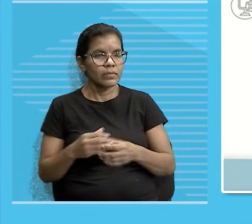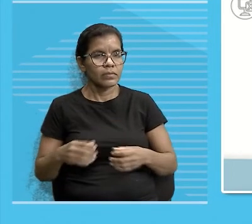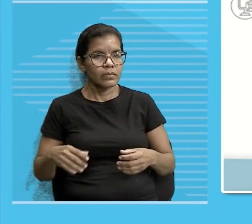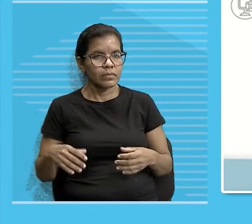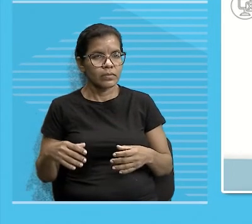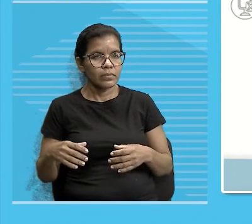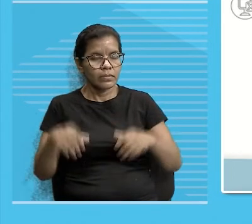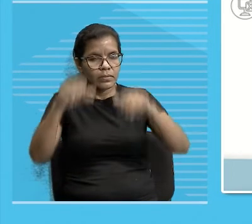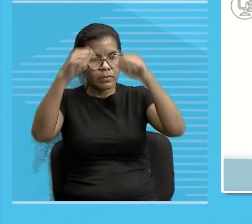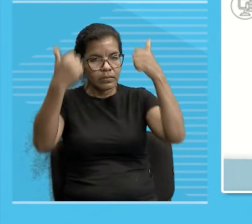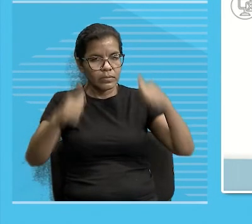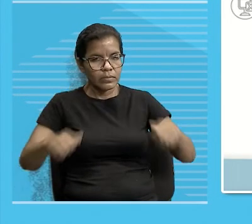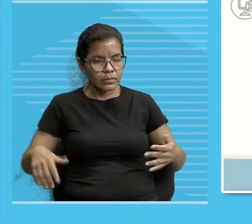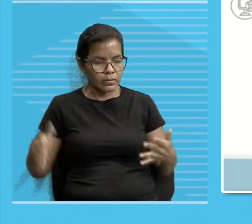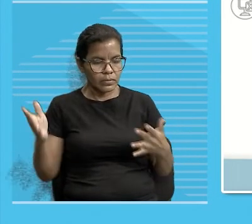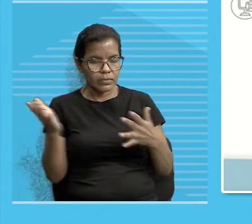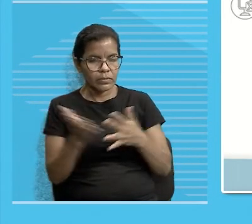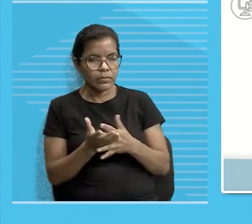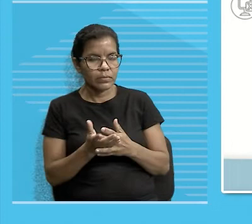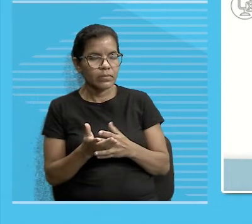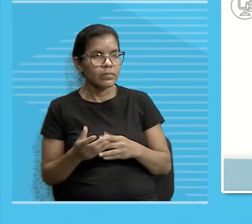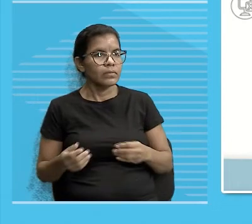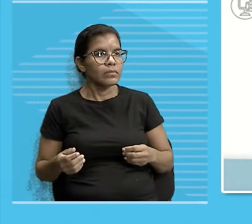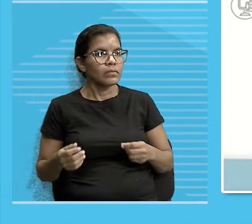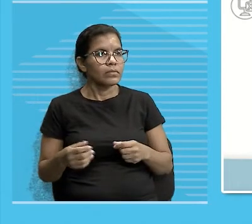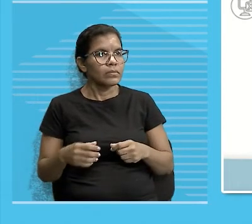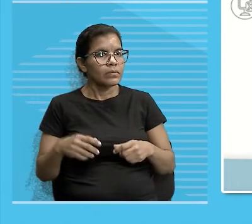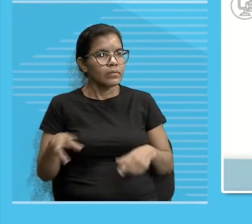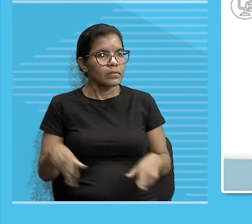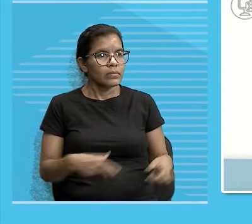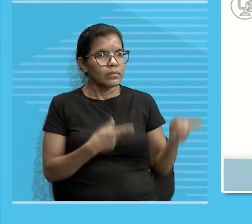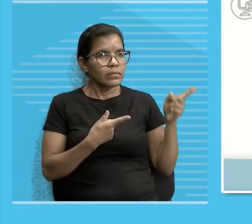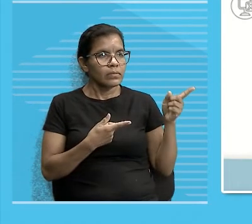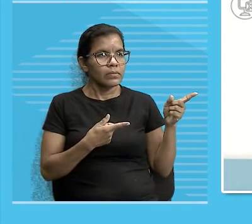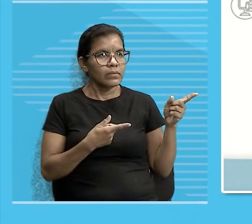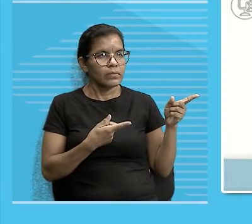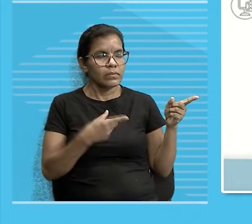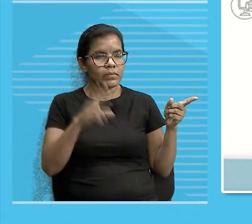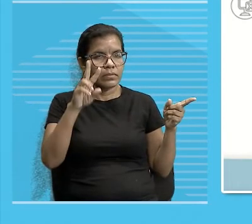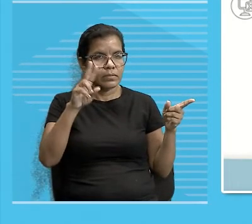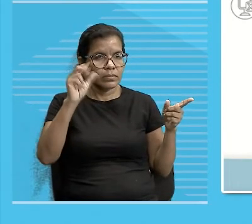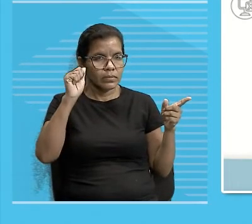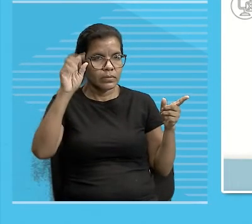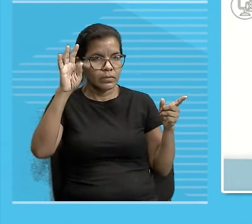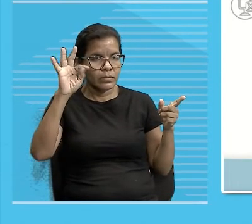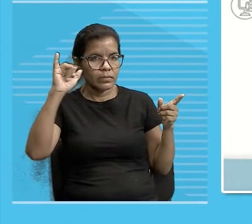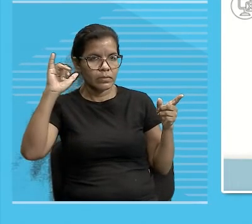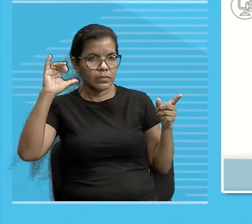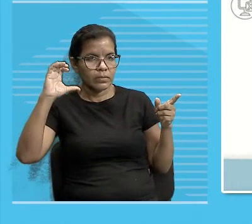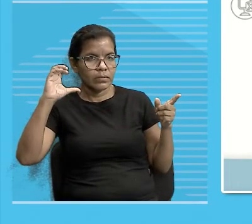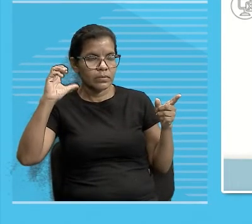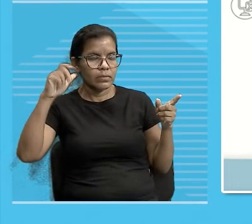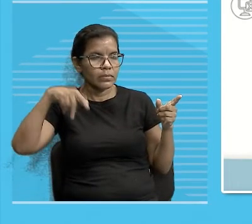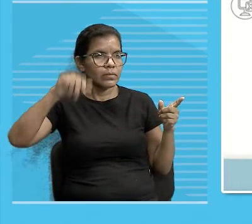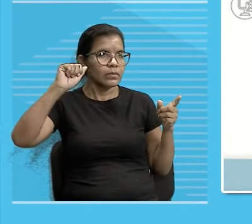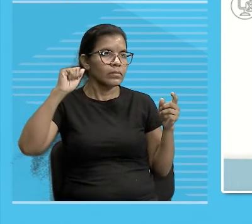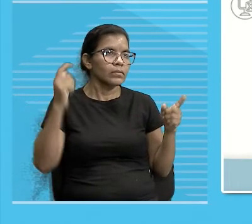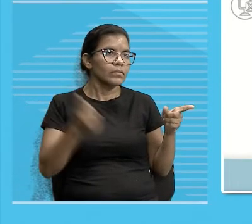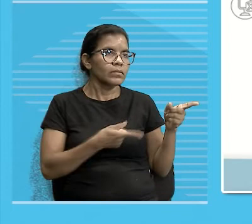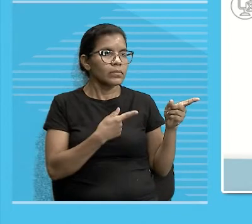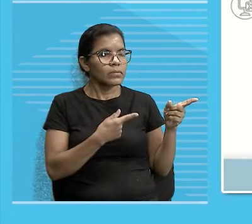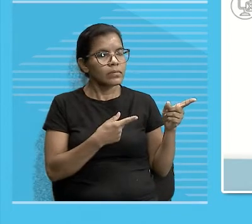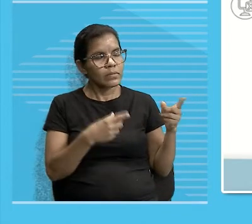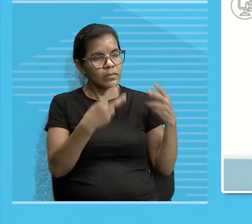barroca, ela é complexa. Olha aí o nosso querido Vaticano, a Praça de São Pedro em Bernini, né?